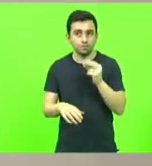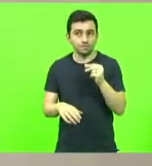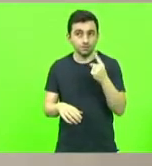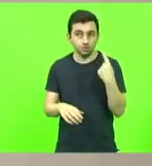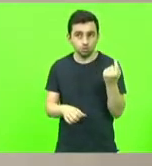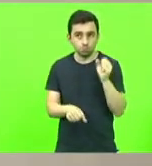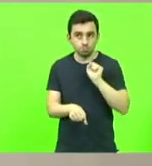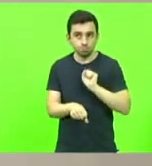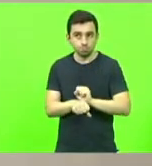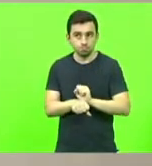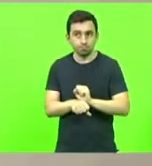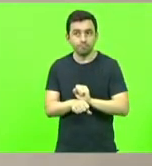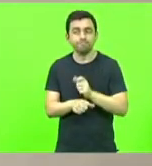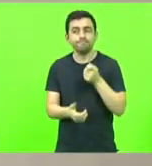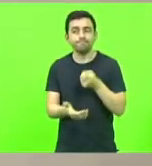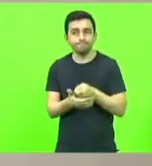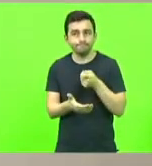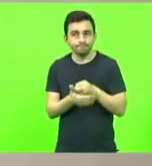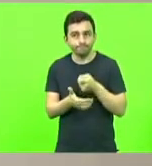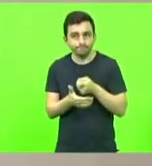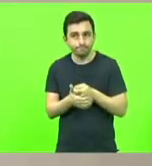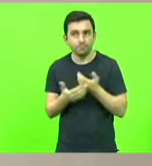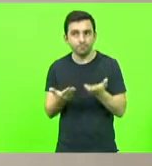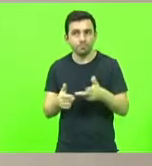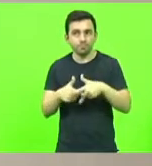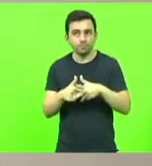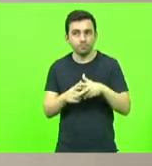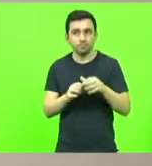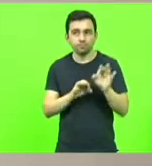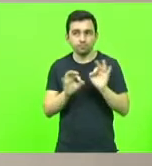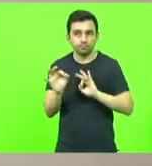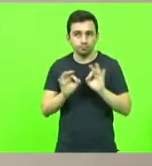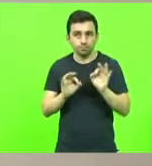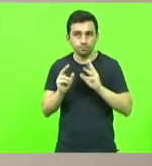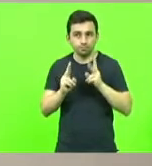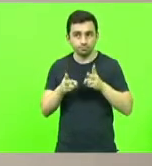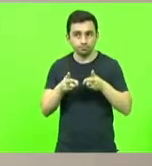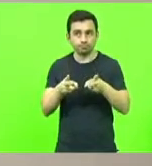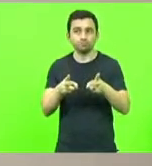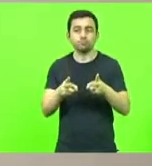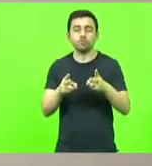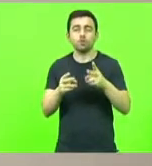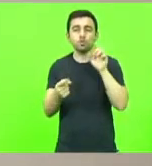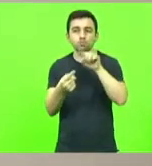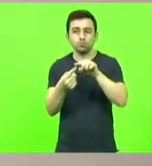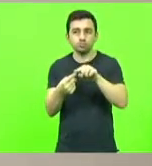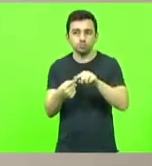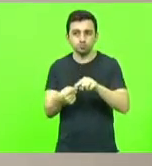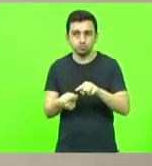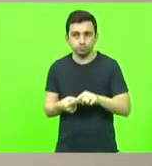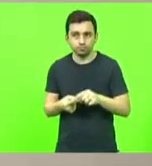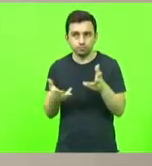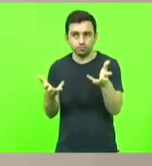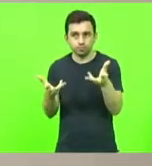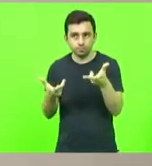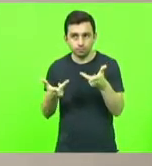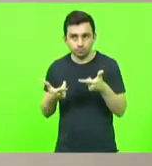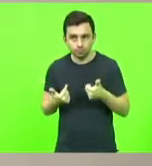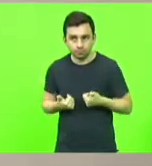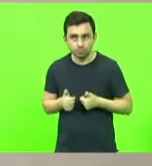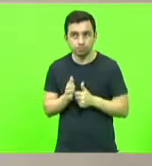obrigatoriedade de manutenção das metas quantitativas e qualitativas